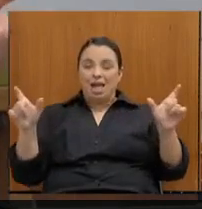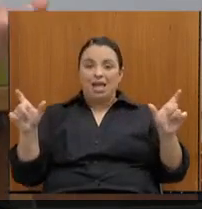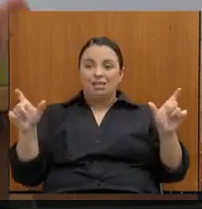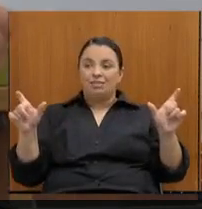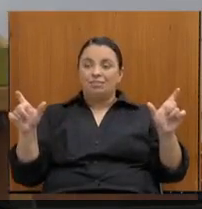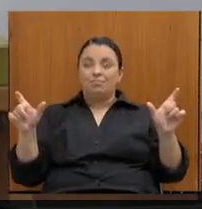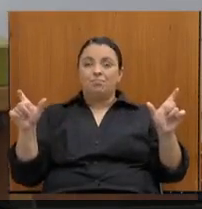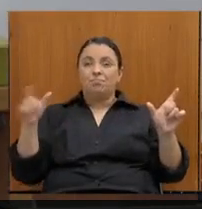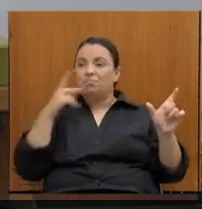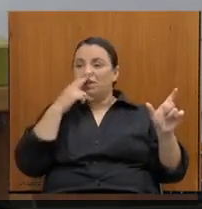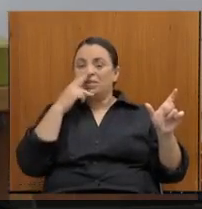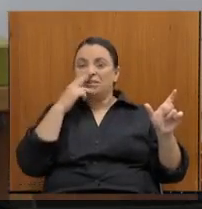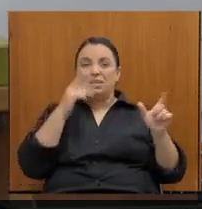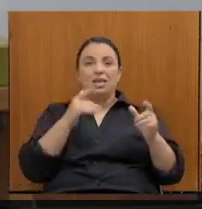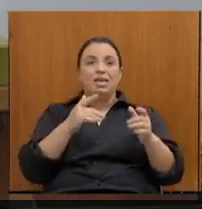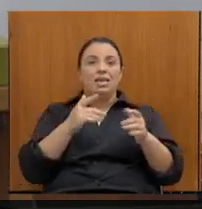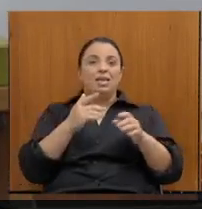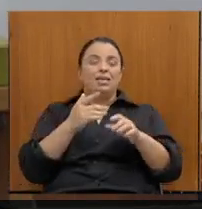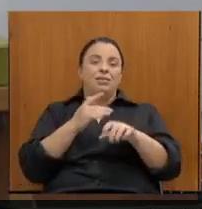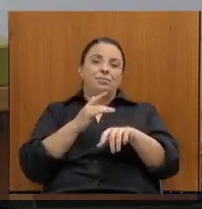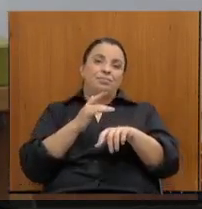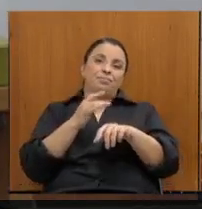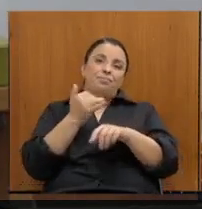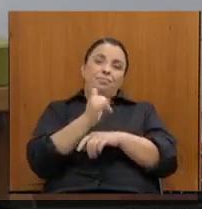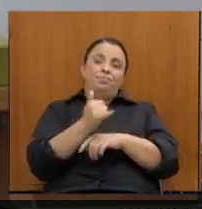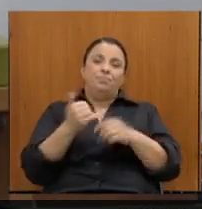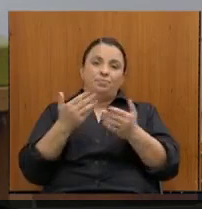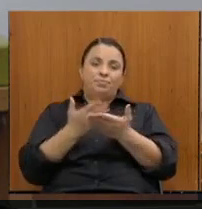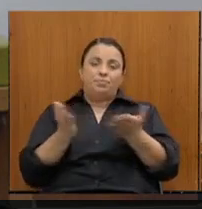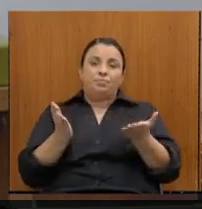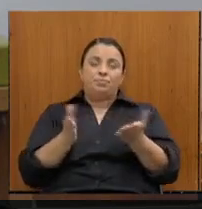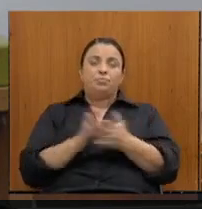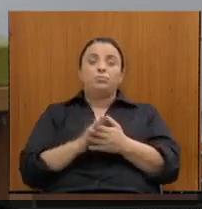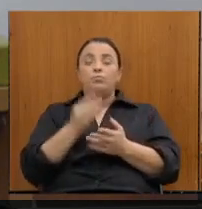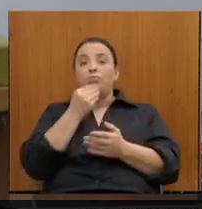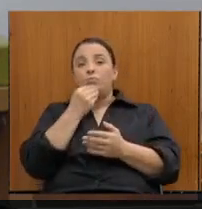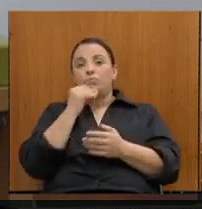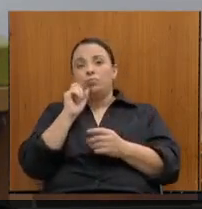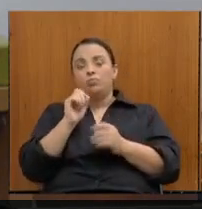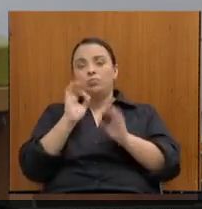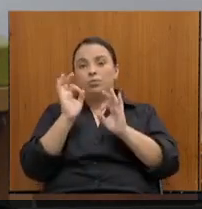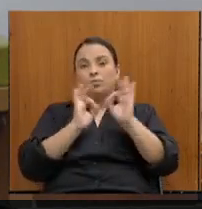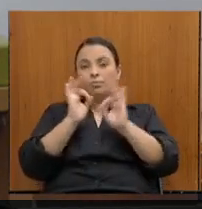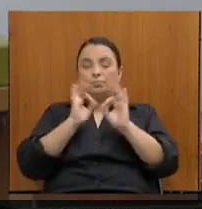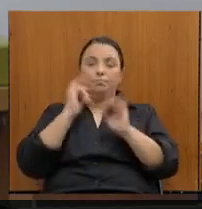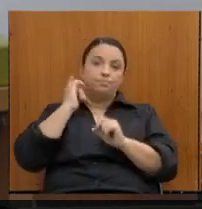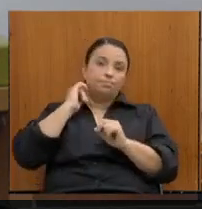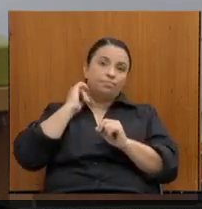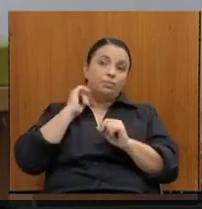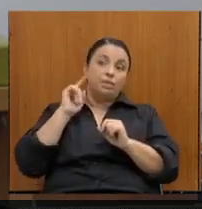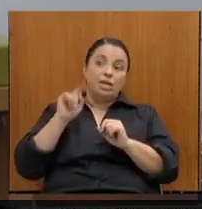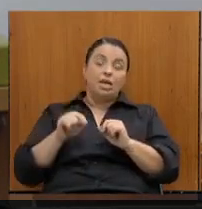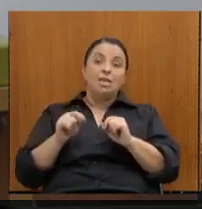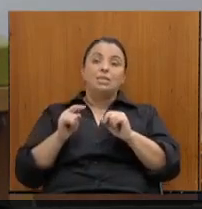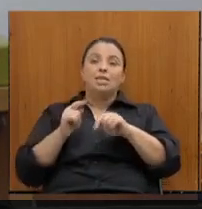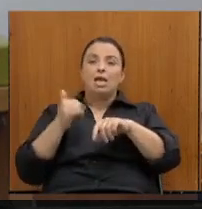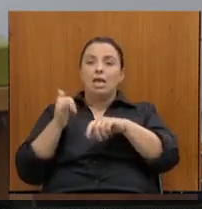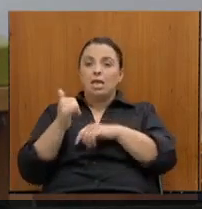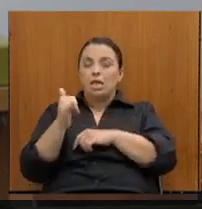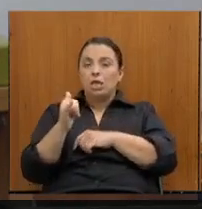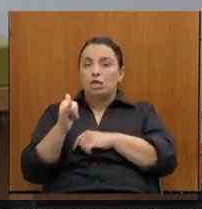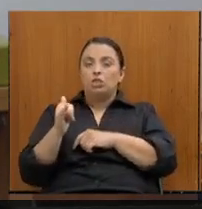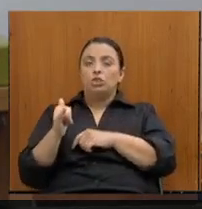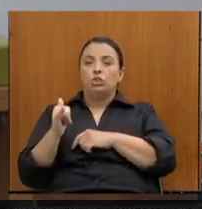de transmissão é O que poderia ser feito um programa é mineiro de aproveitar todos os seus cedente de energia em